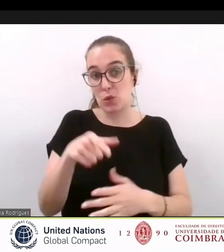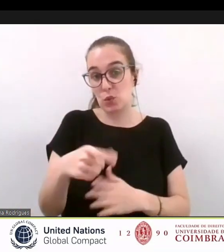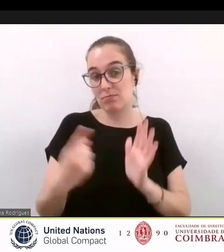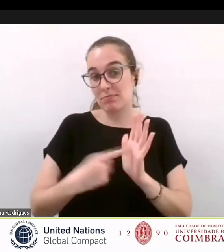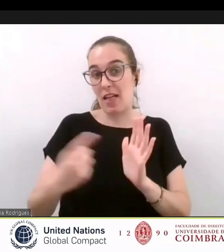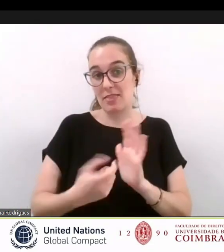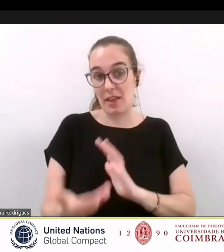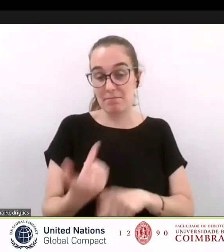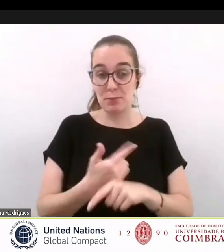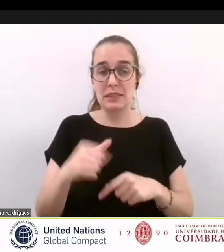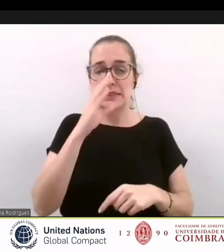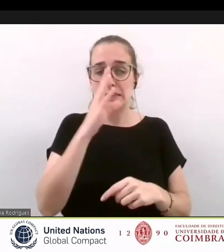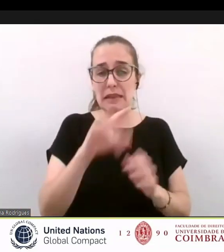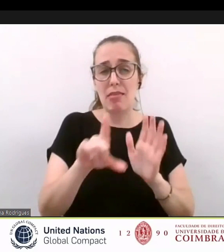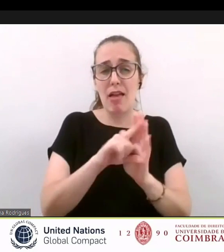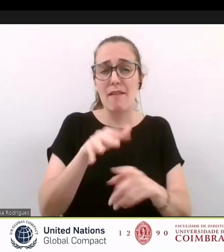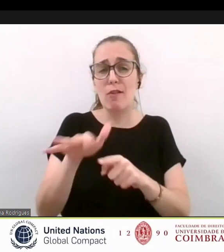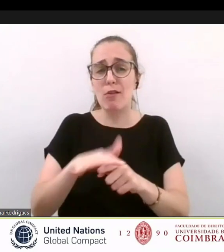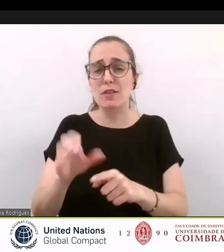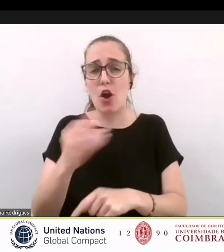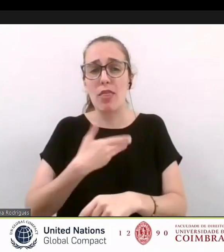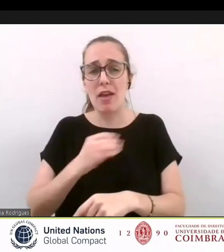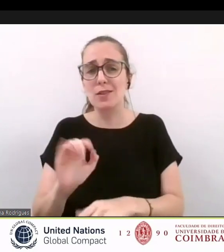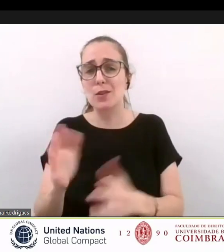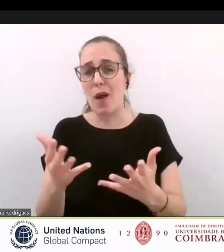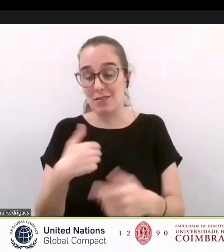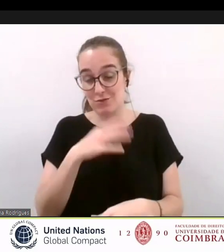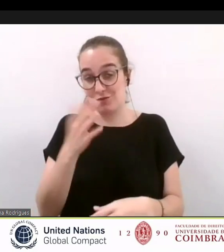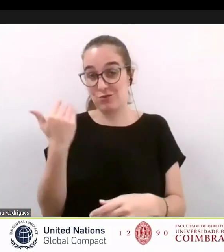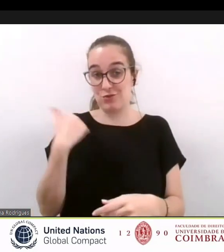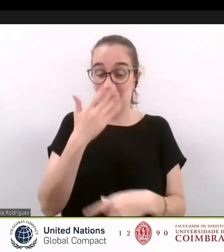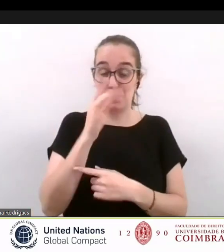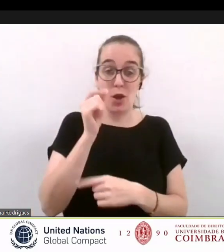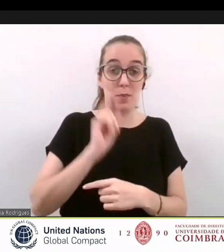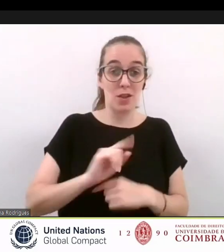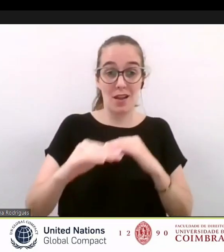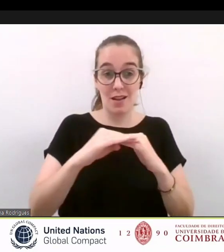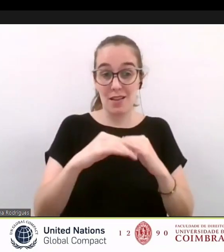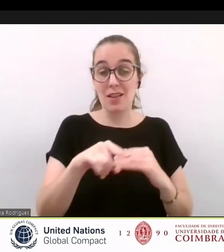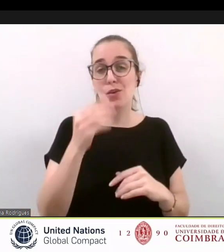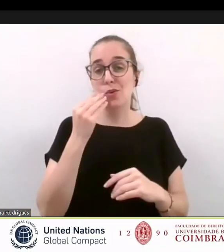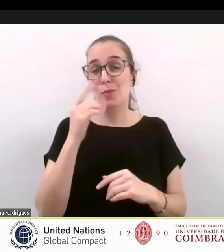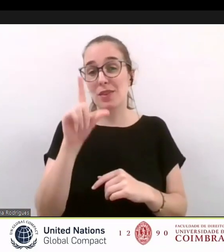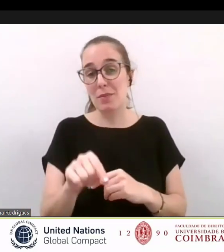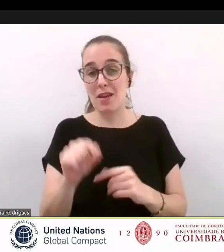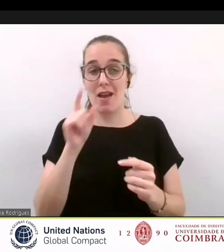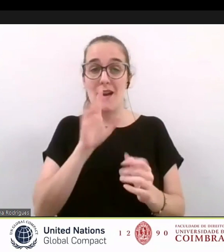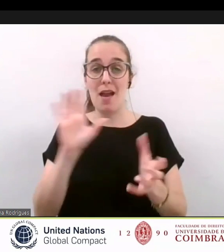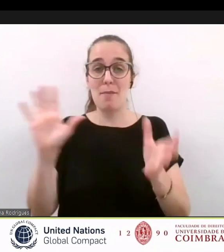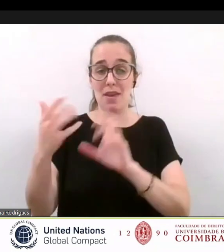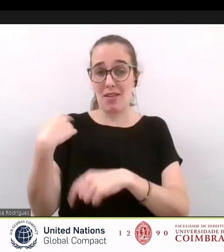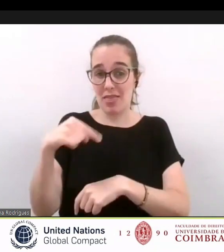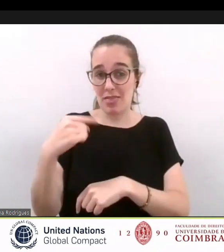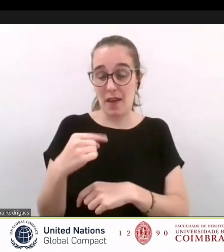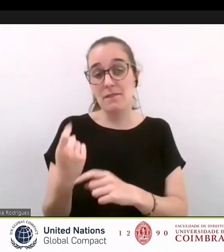leis nos vários ODS, como já temos, como eu referi, no género, em relação ao impacto no género e em relação ao impacto ambiental.